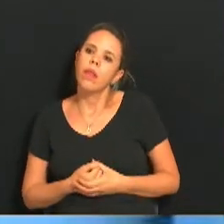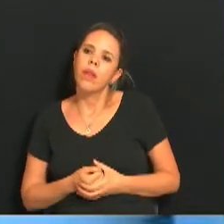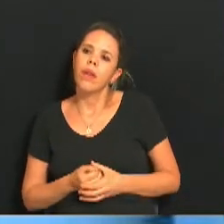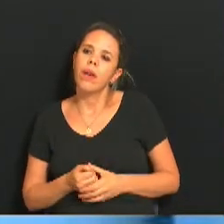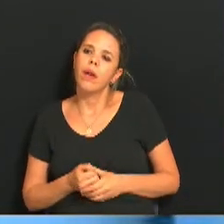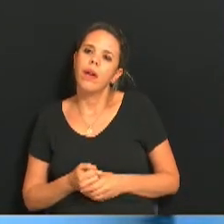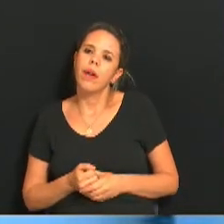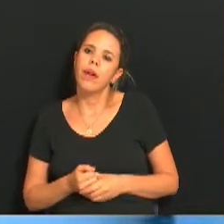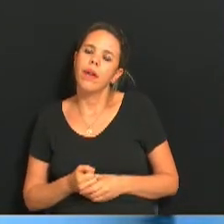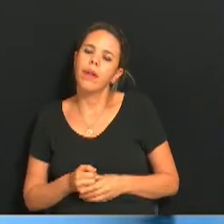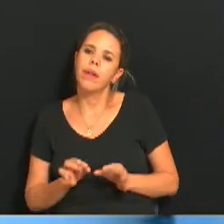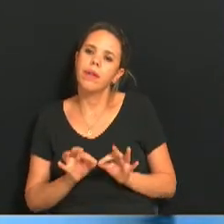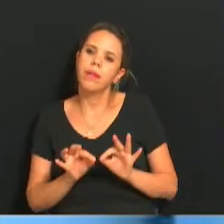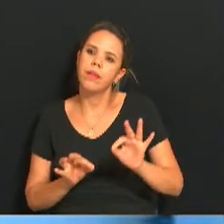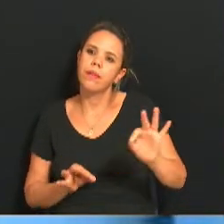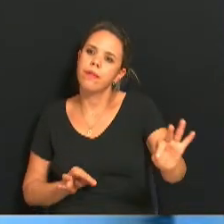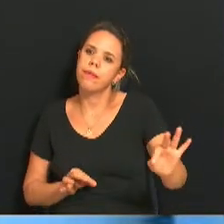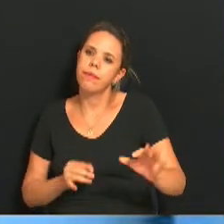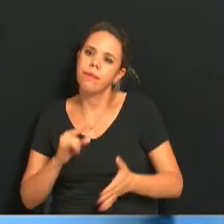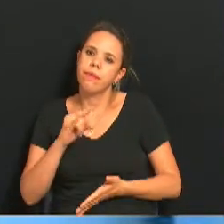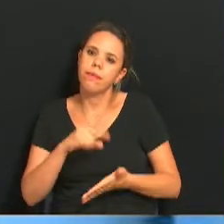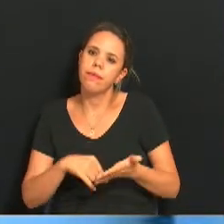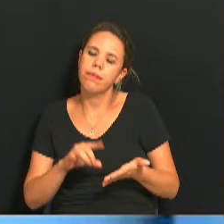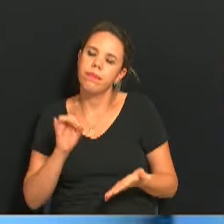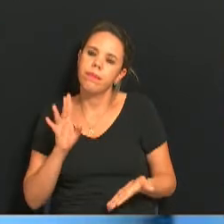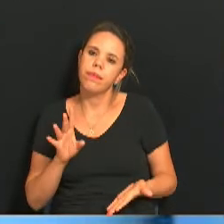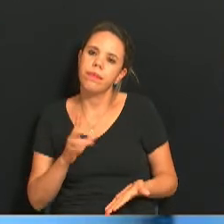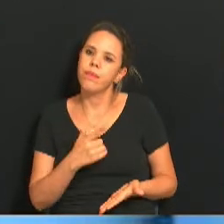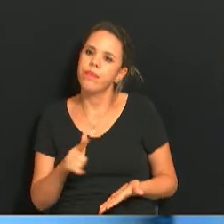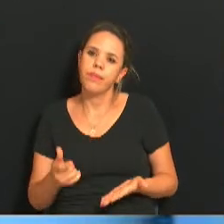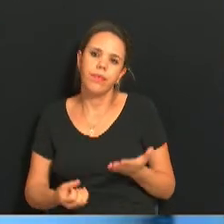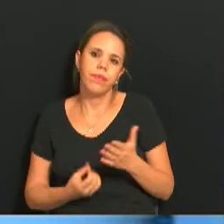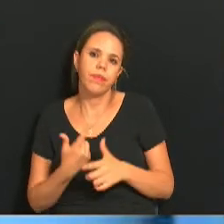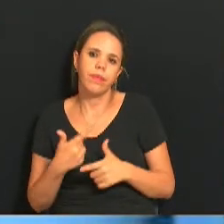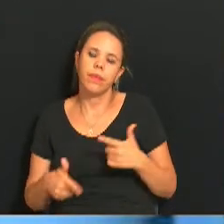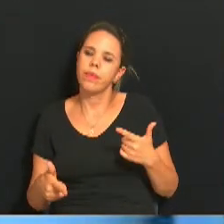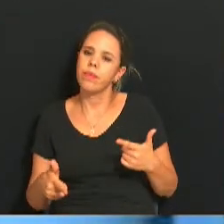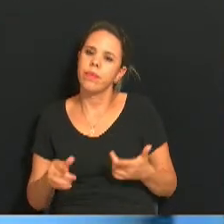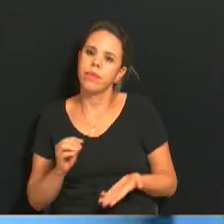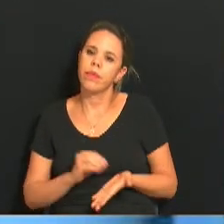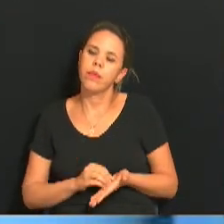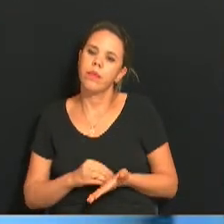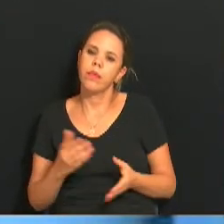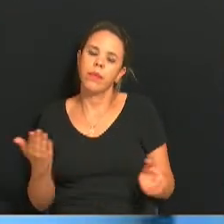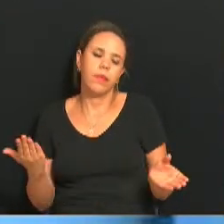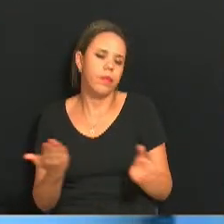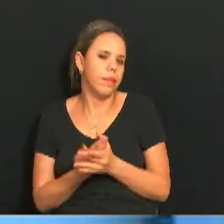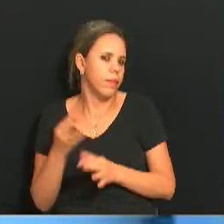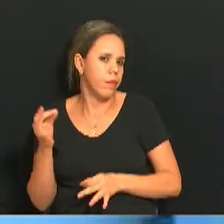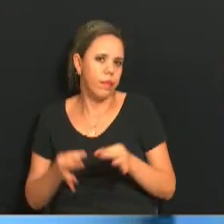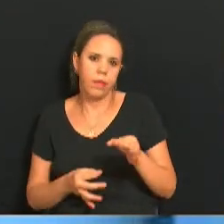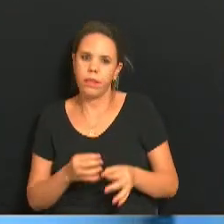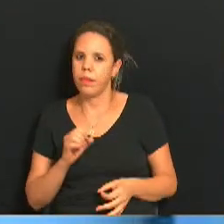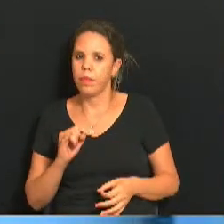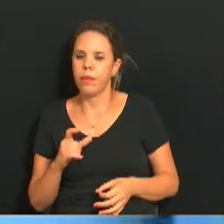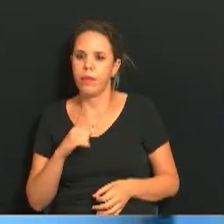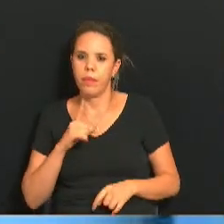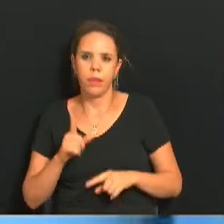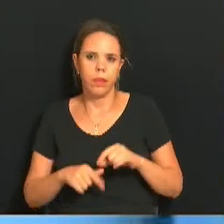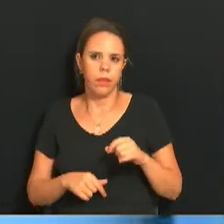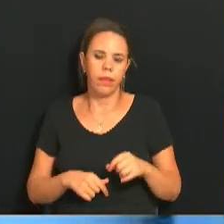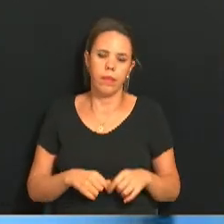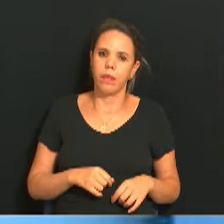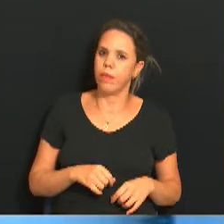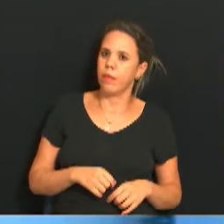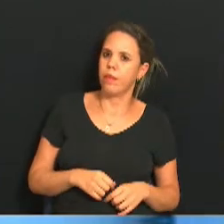da poligonal identificação é apenas no sentido de não gerar o e segurança jurídica porque nós temos um bem que não tem